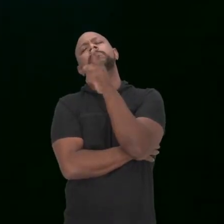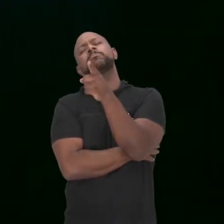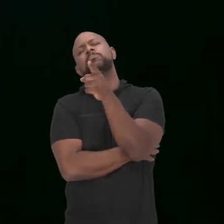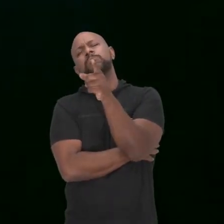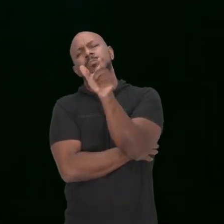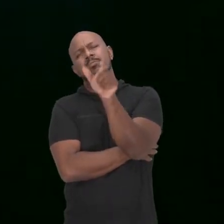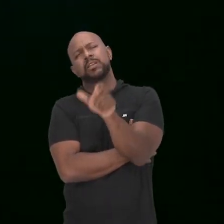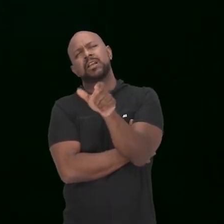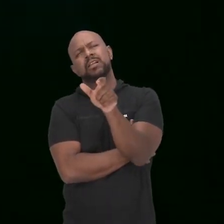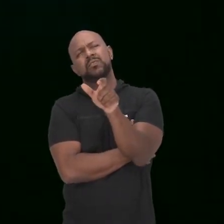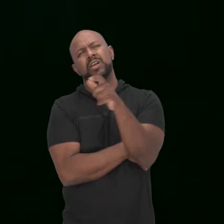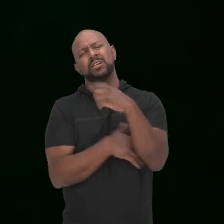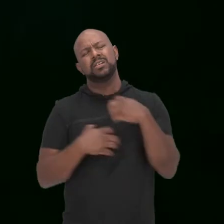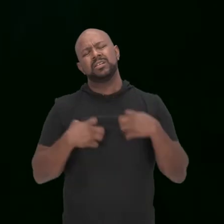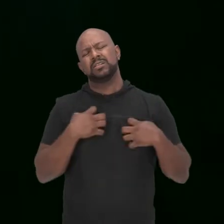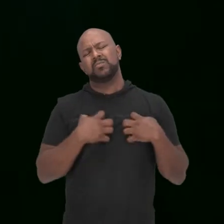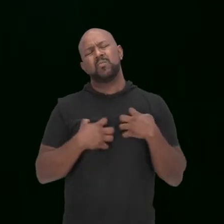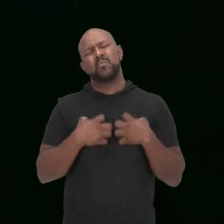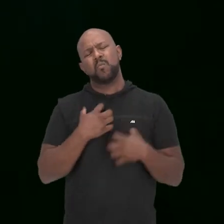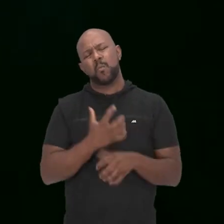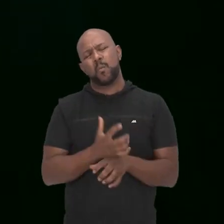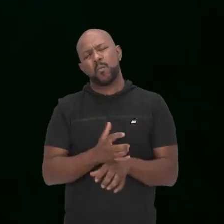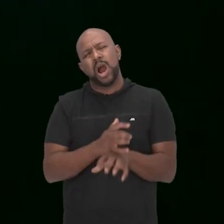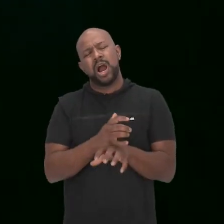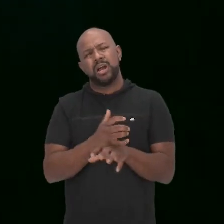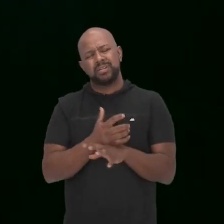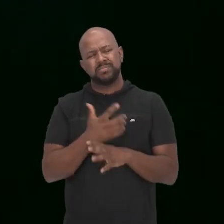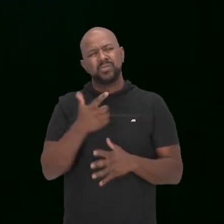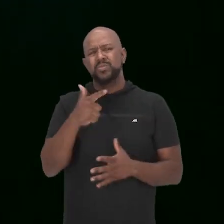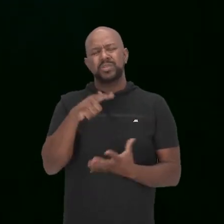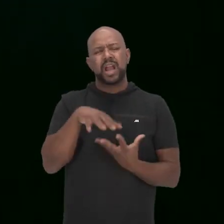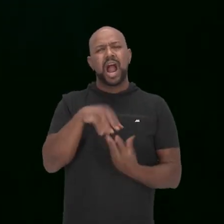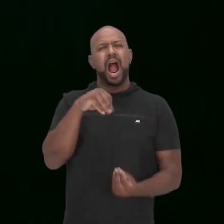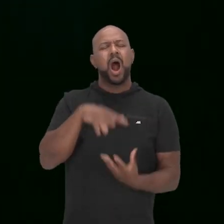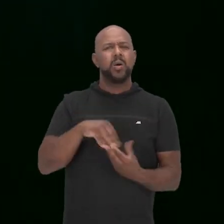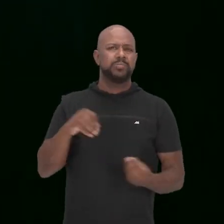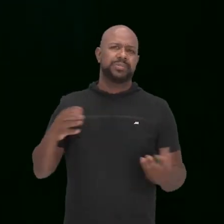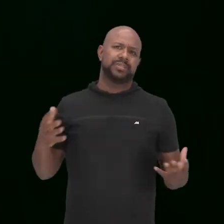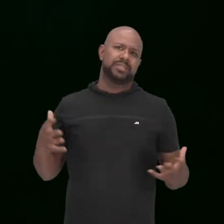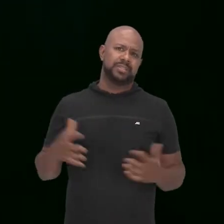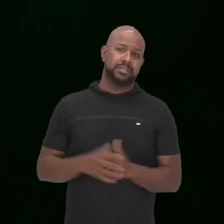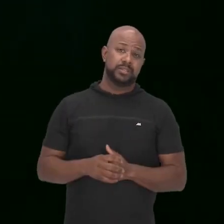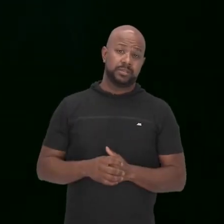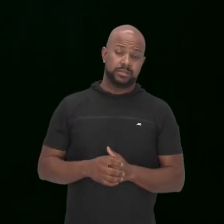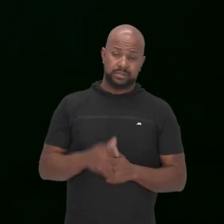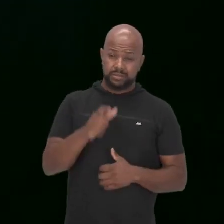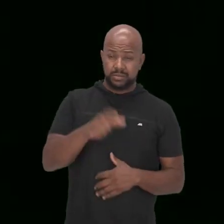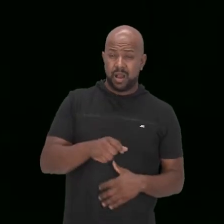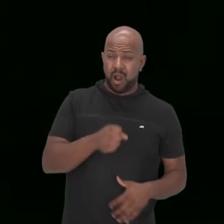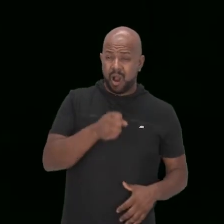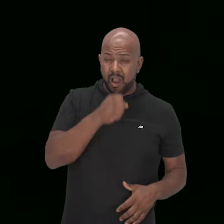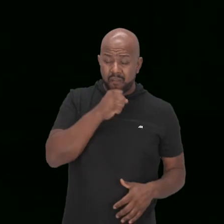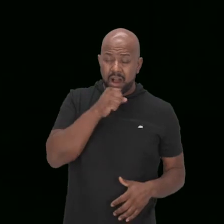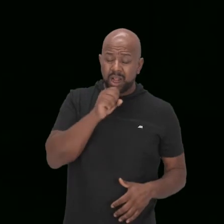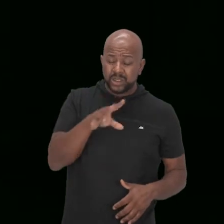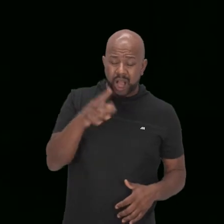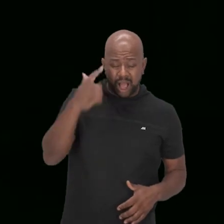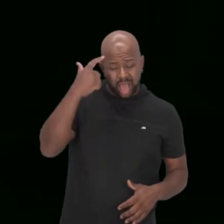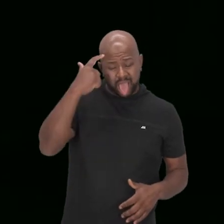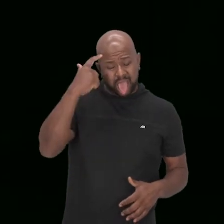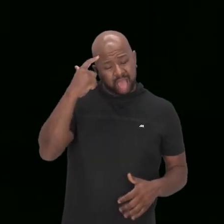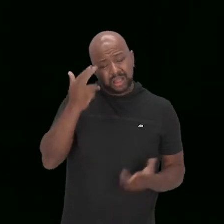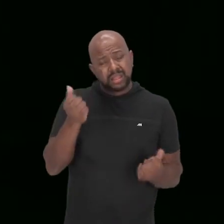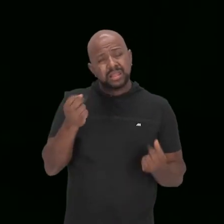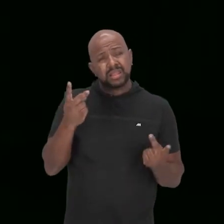Um ser vazio. Um corpo sem alma. Um verme que só faz peso